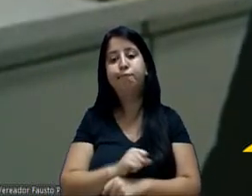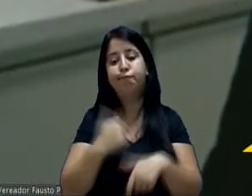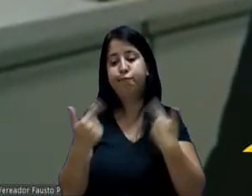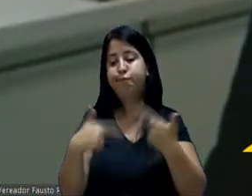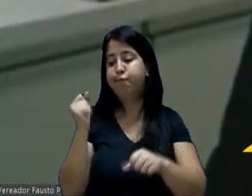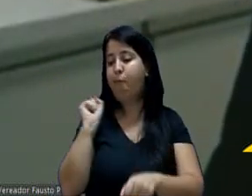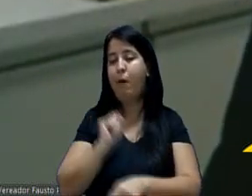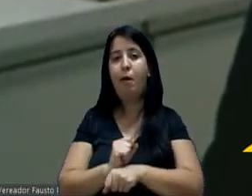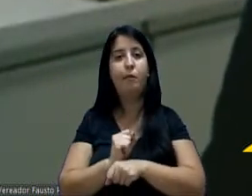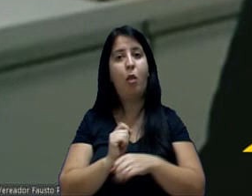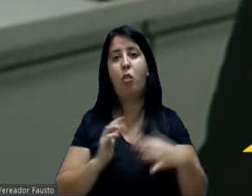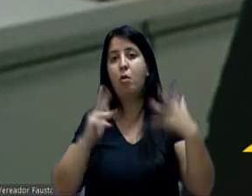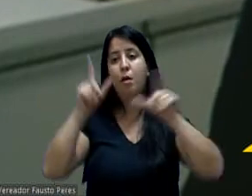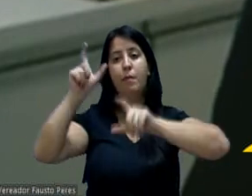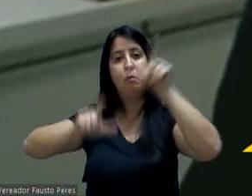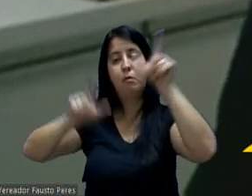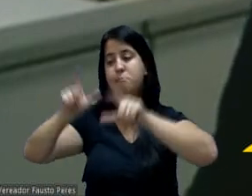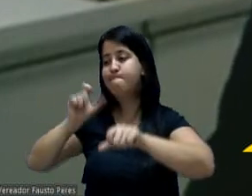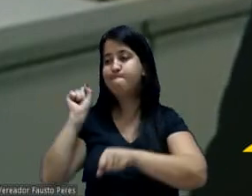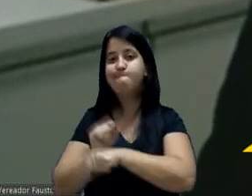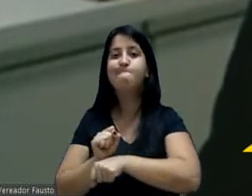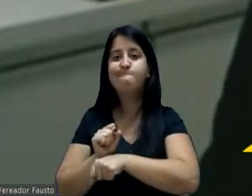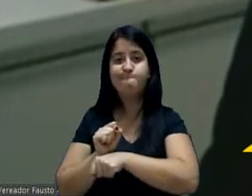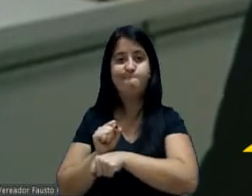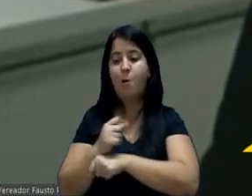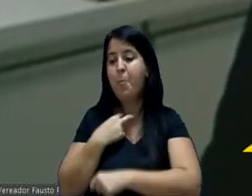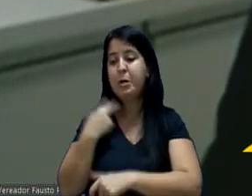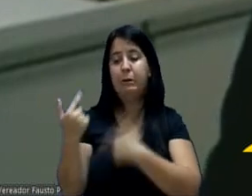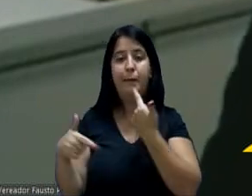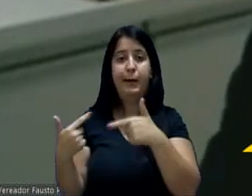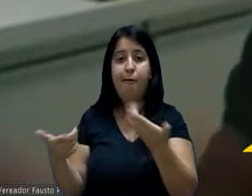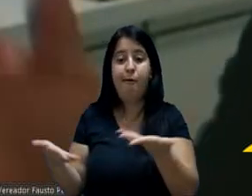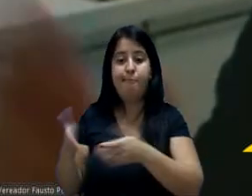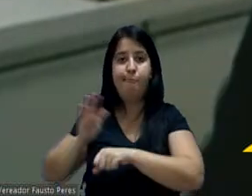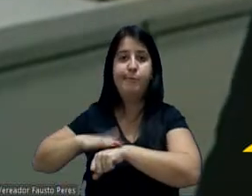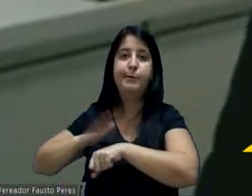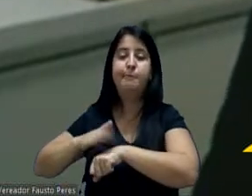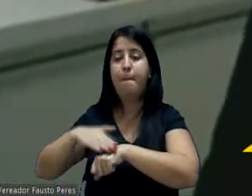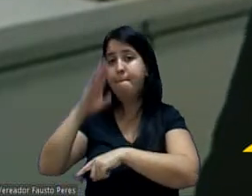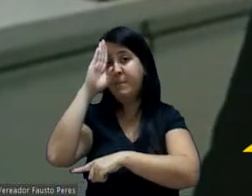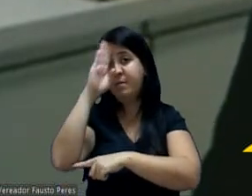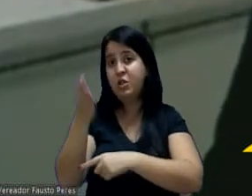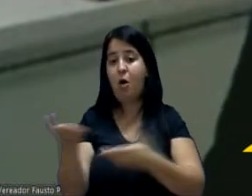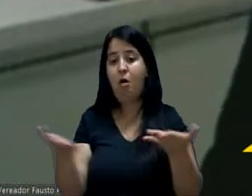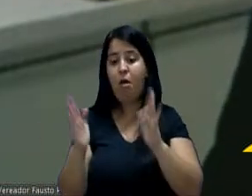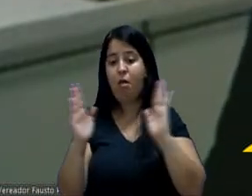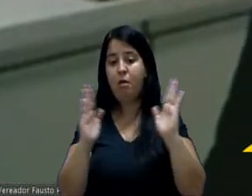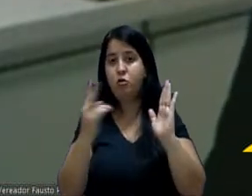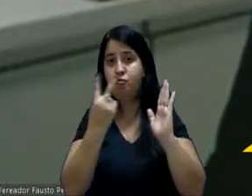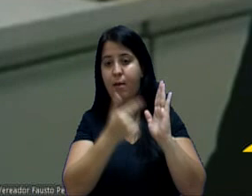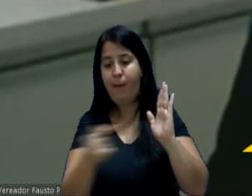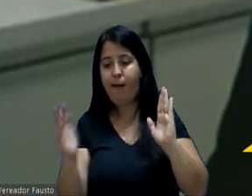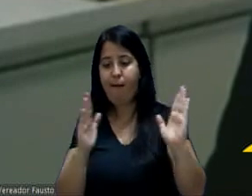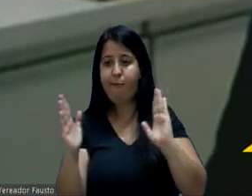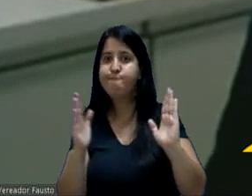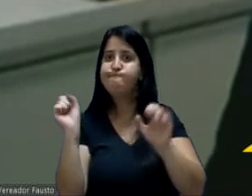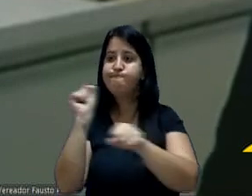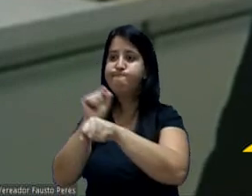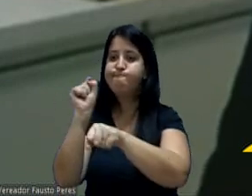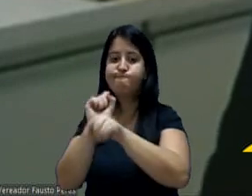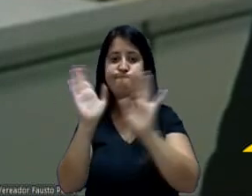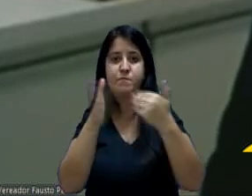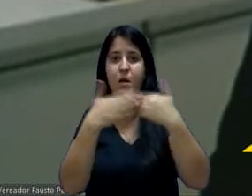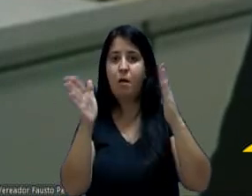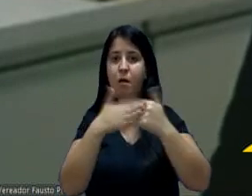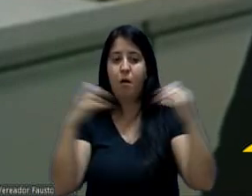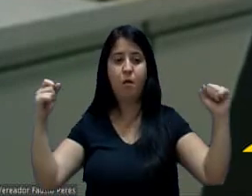serviços aqui de todas as pessoas aí que não estão podendo trabalhar nesse momento, principalmente nesses 15 dias que nós vamos ficar aí com esse isolamento